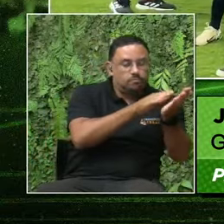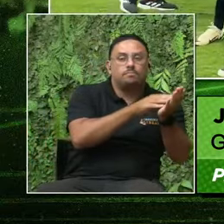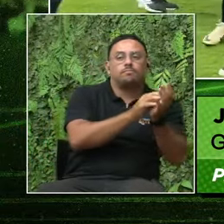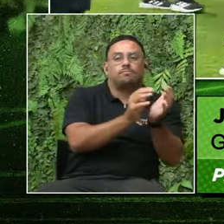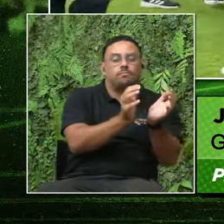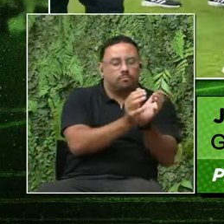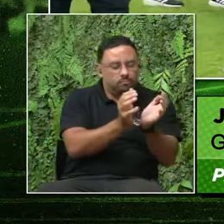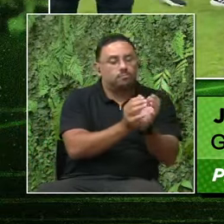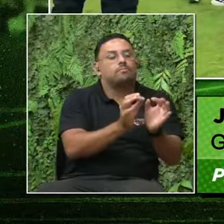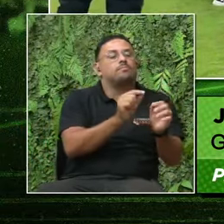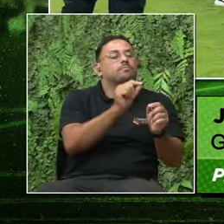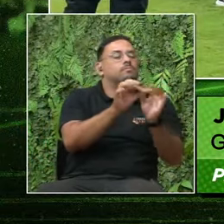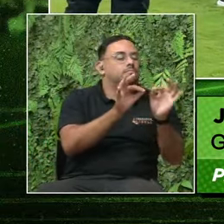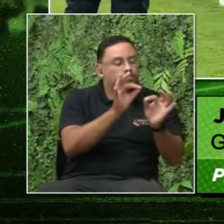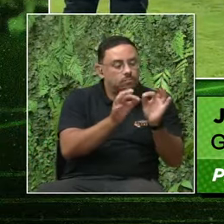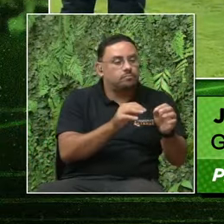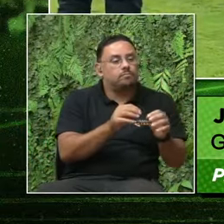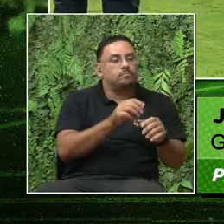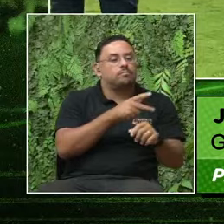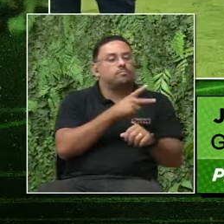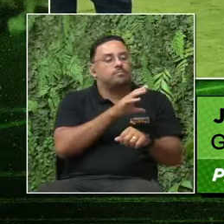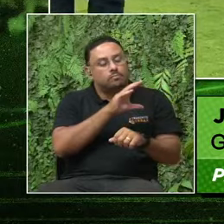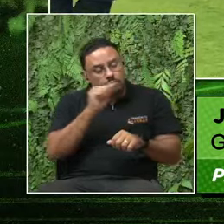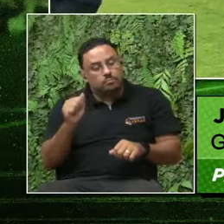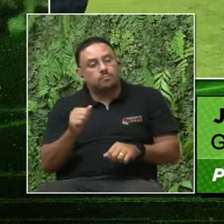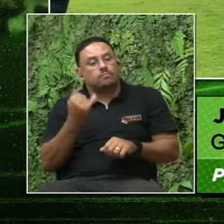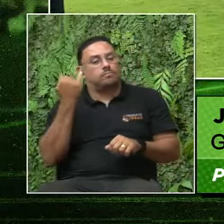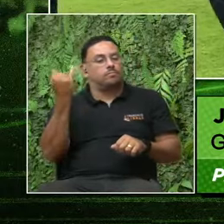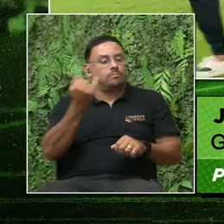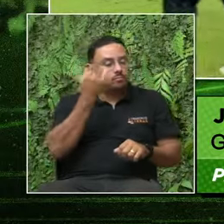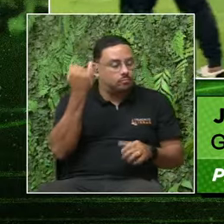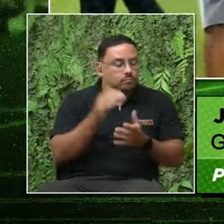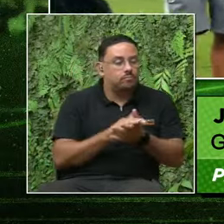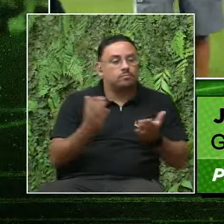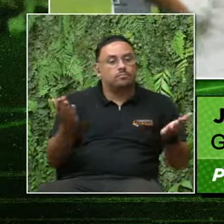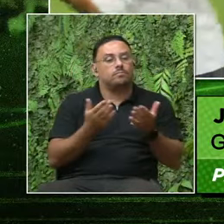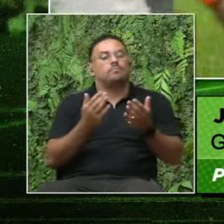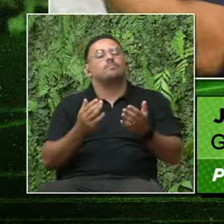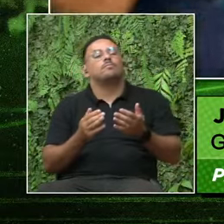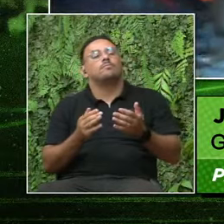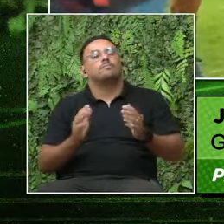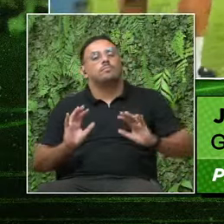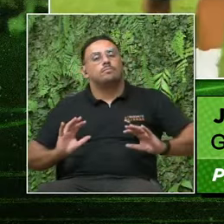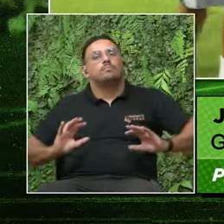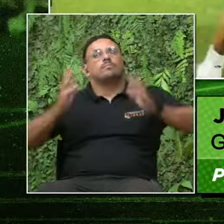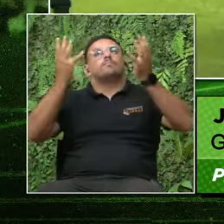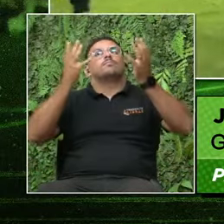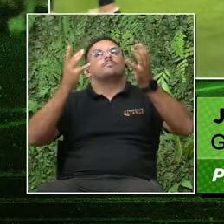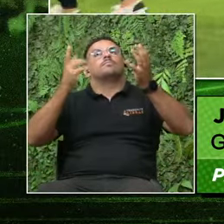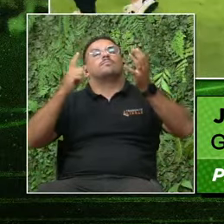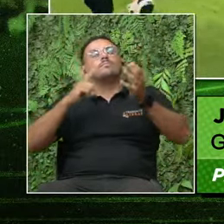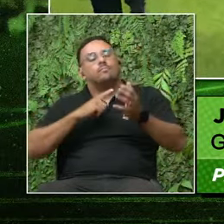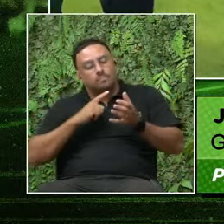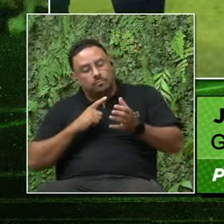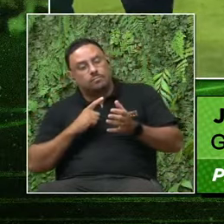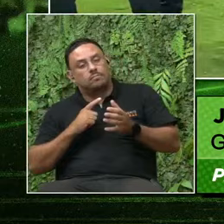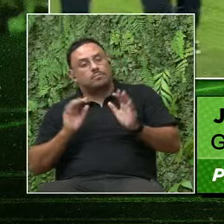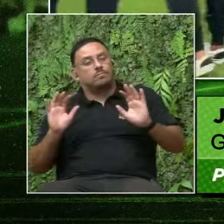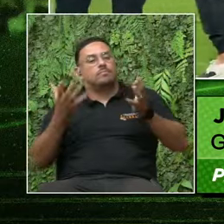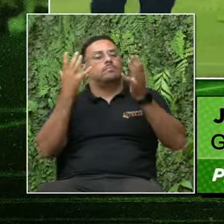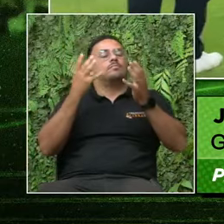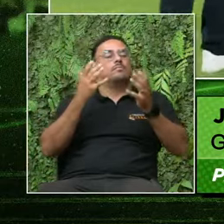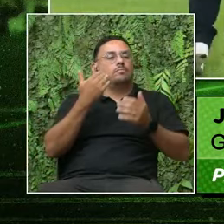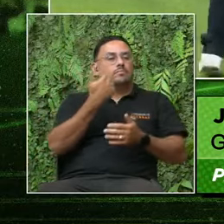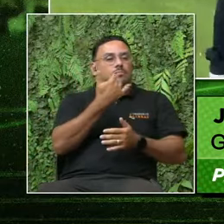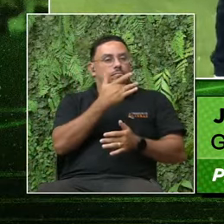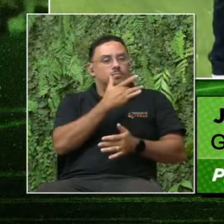ganhar um título nessa nova função acho que é de muita importância agora é comemorar tem um sabor especial por ser